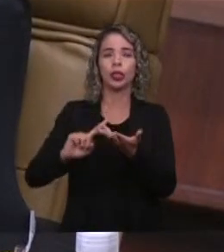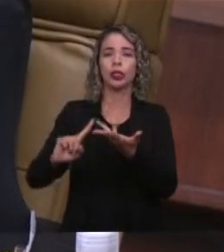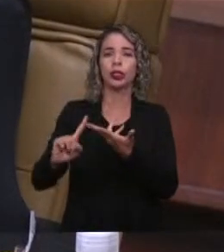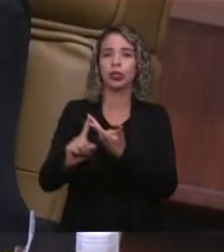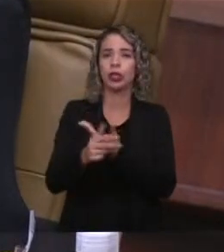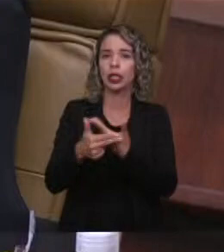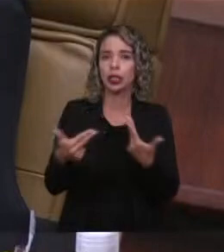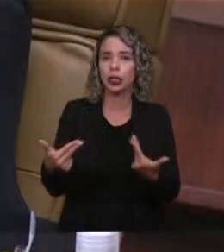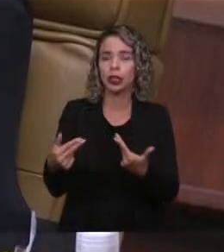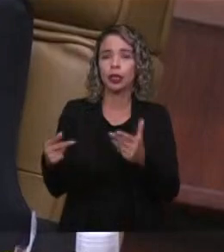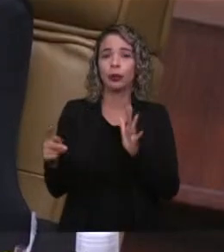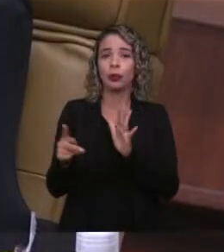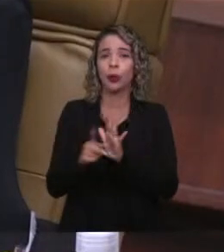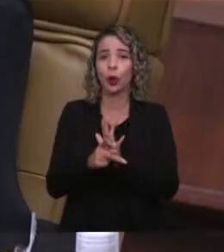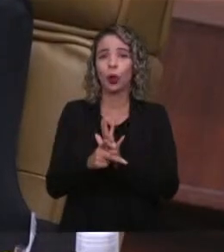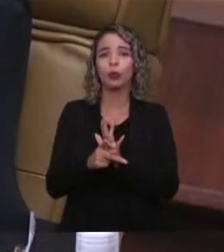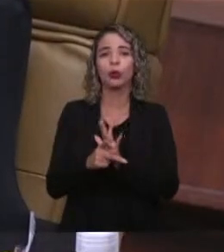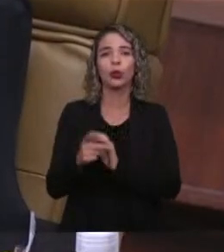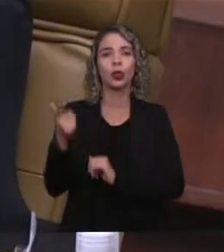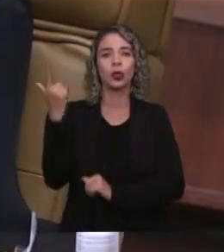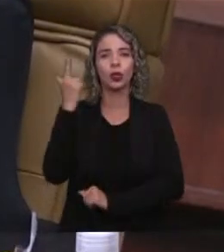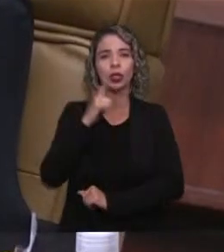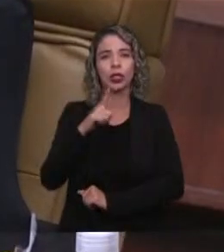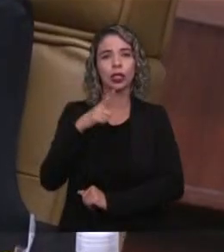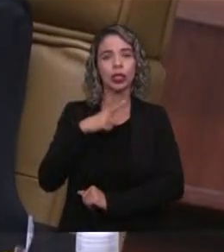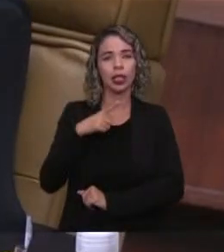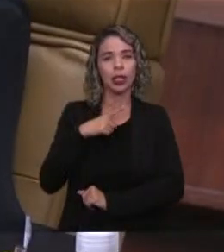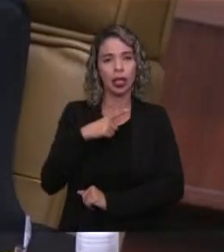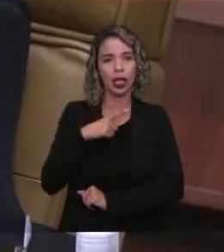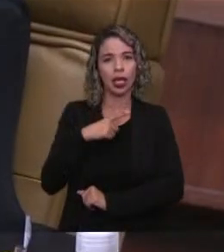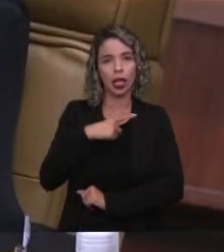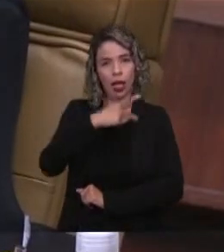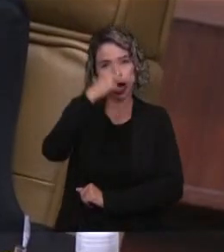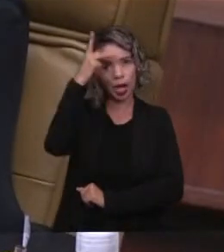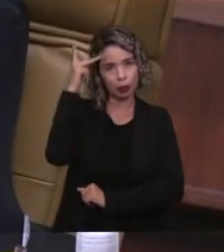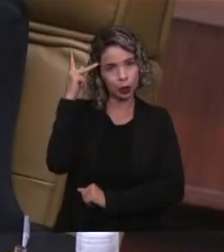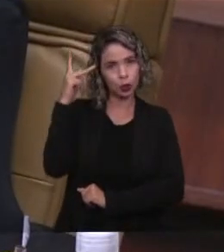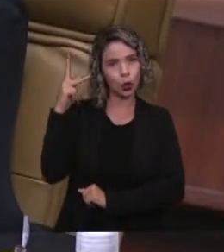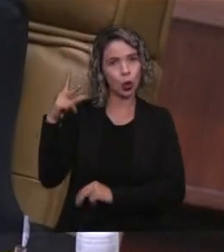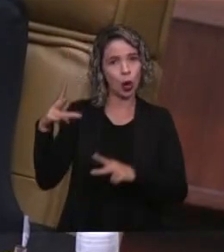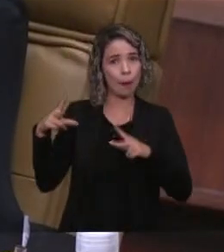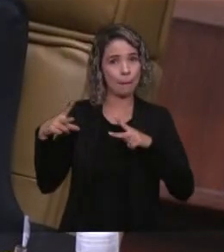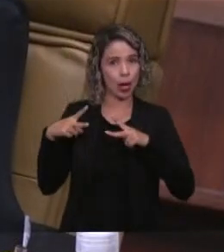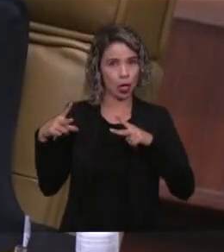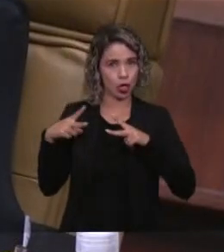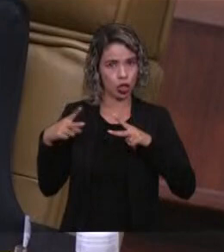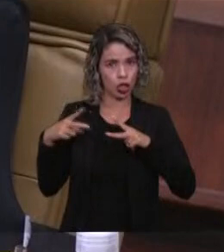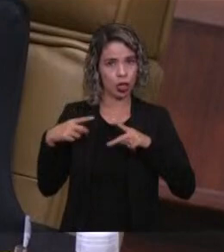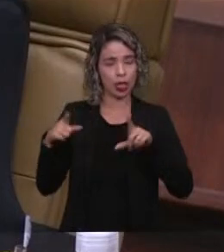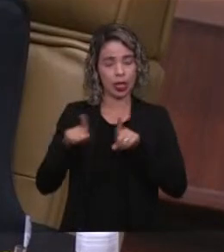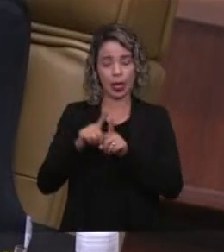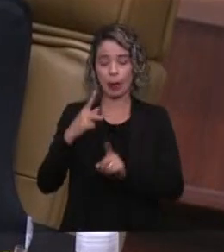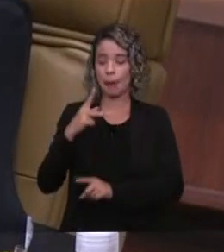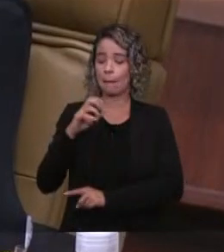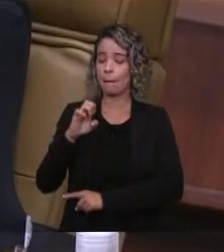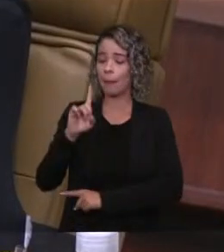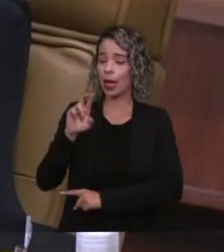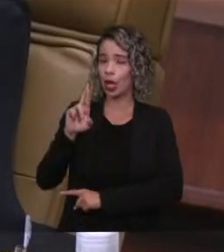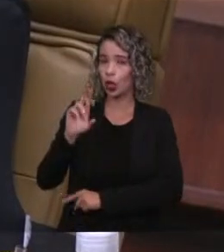desígnios com o seu operador particular, falo isso entre aspas, Pedro Paulo